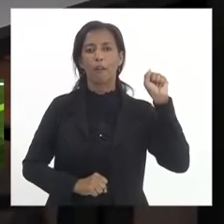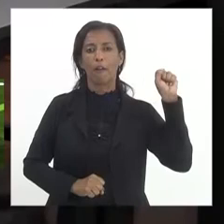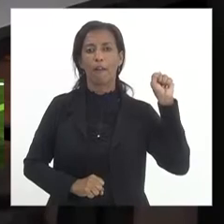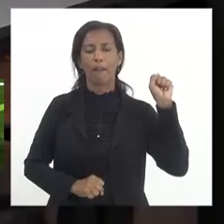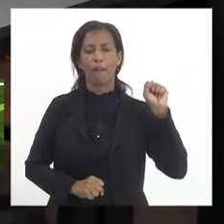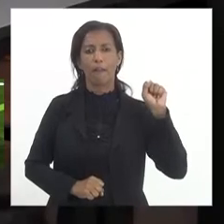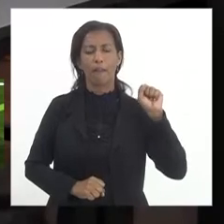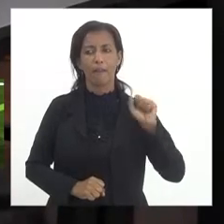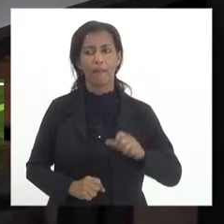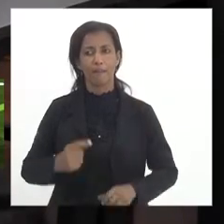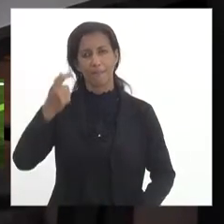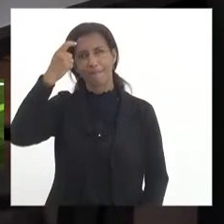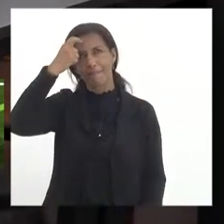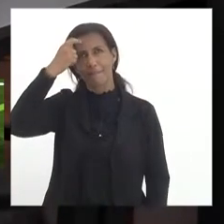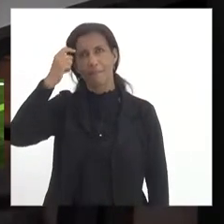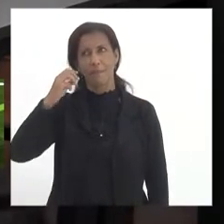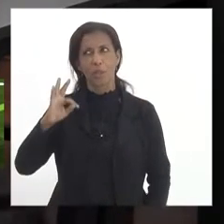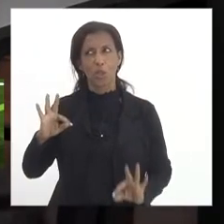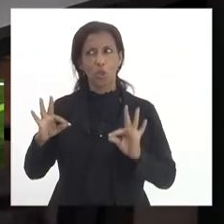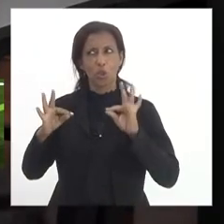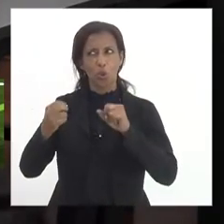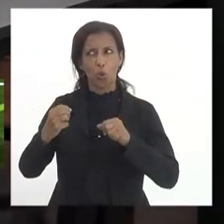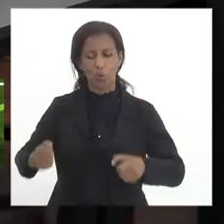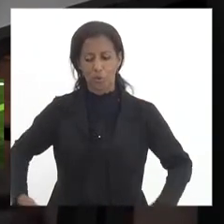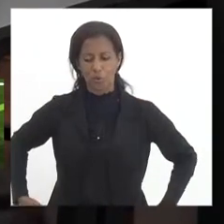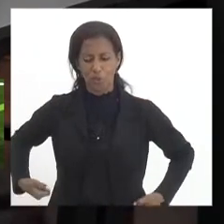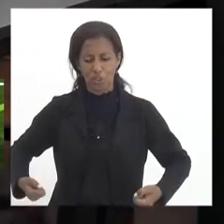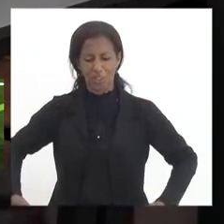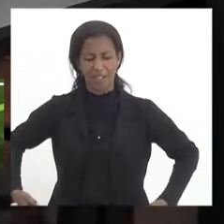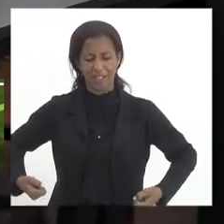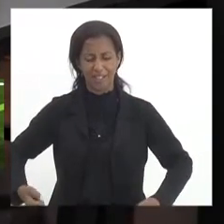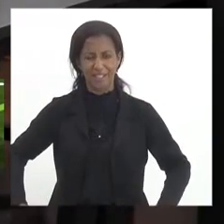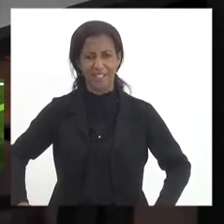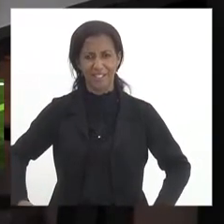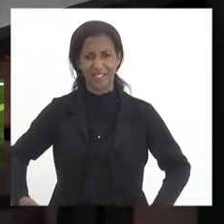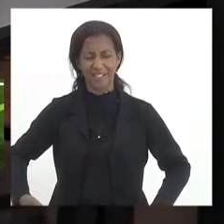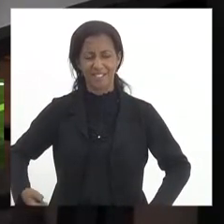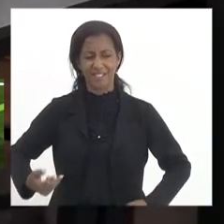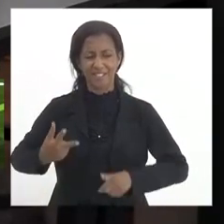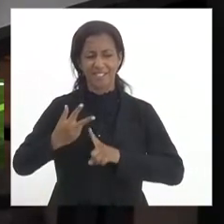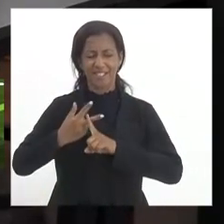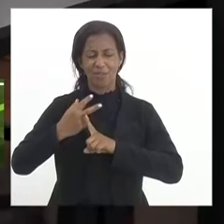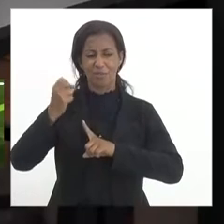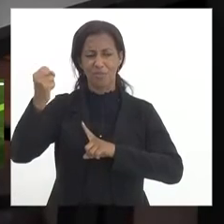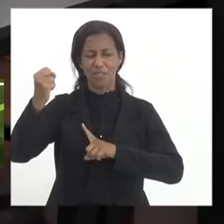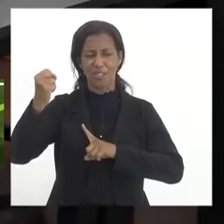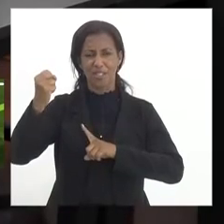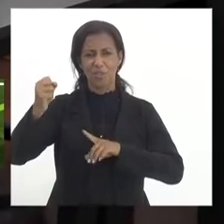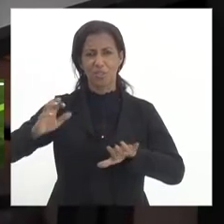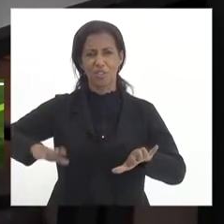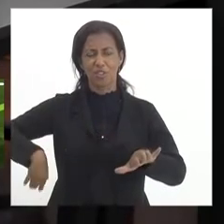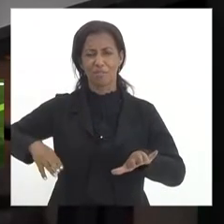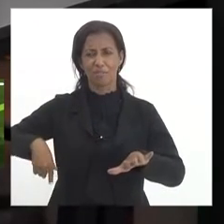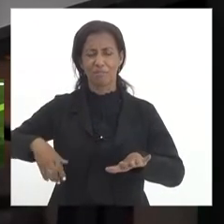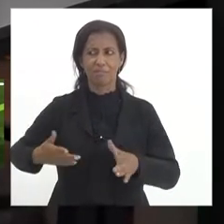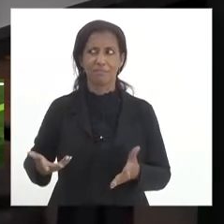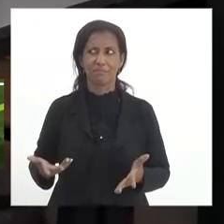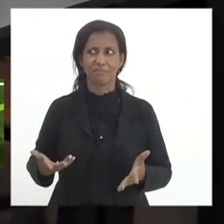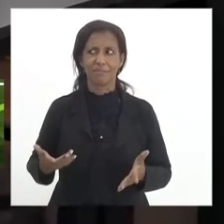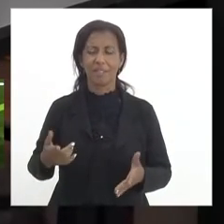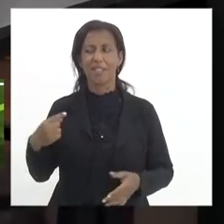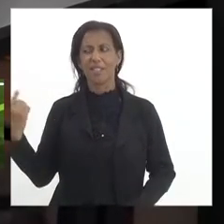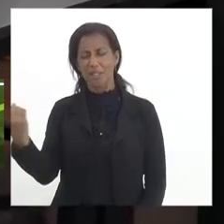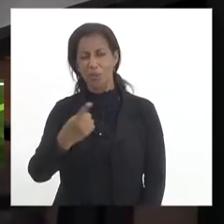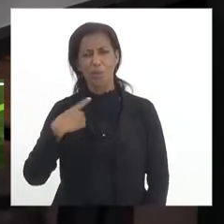dela, todos os cadeirantes são super-heróis na piscina. Ela aprendeu assim com o pai. Então, que sejamos todos